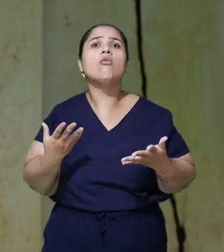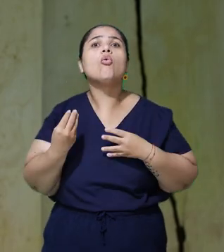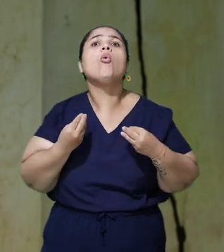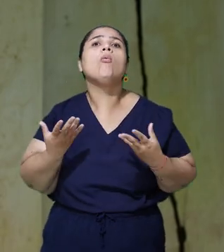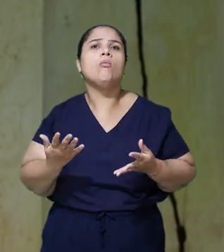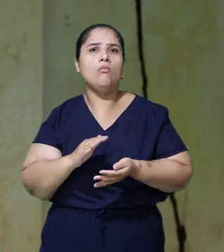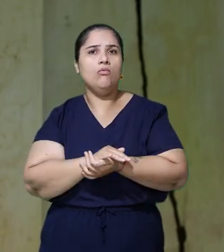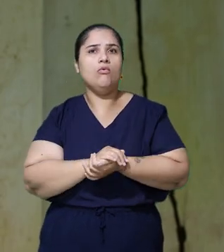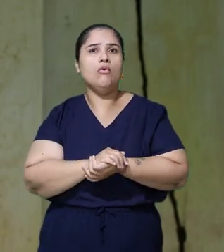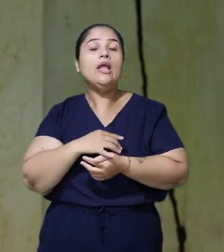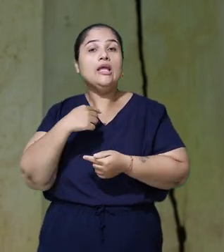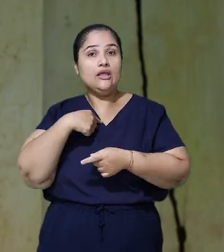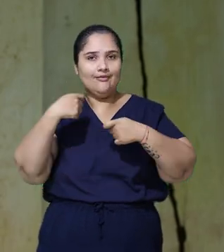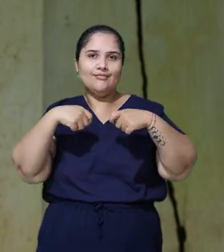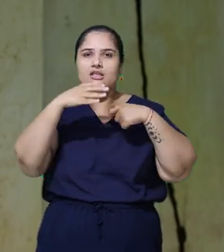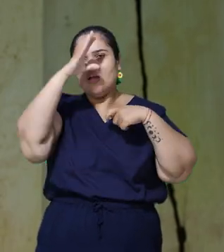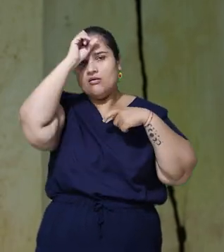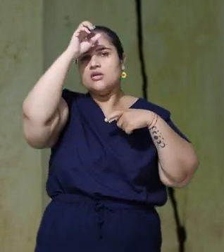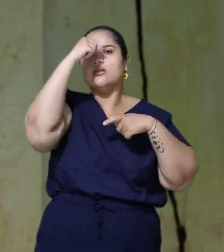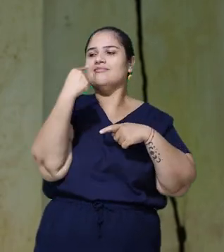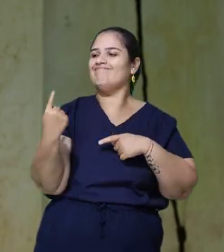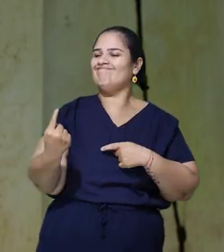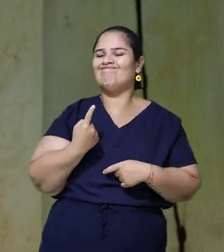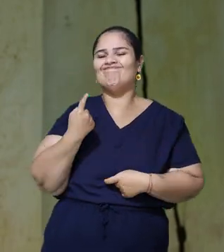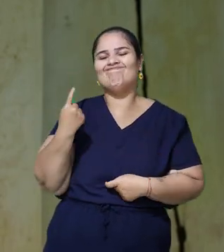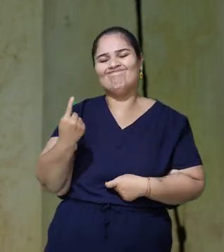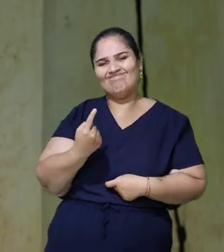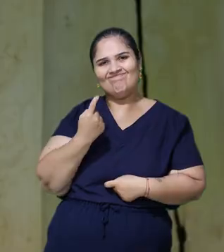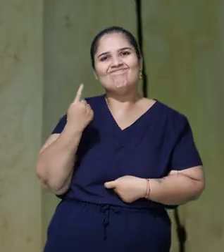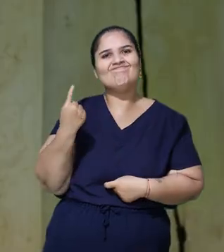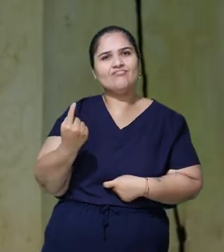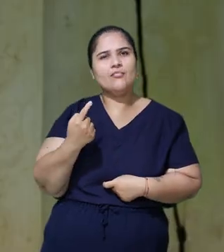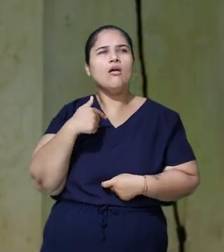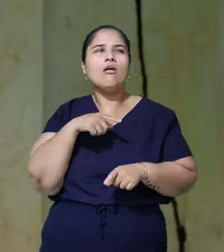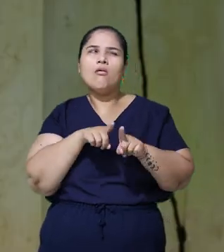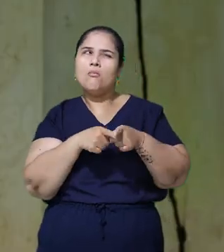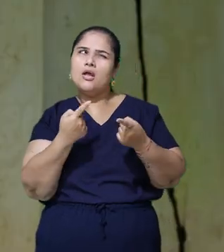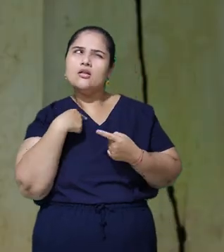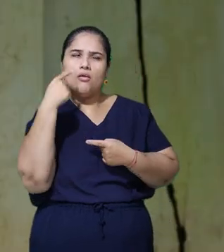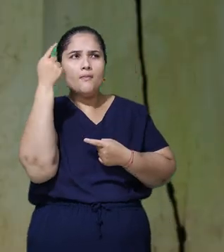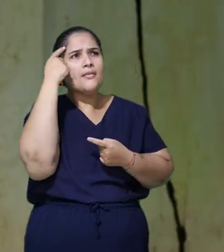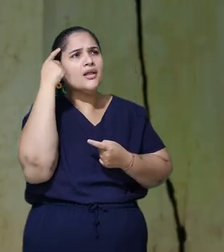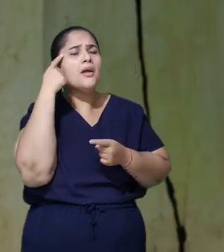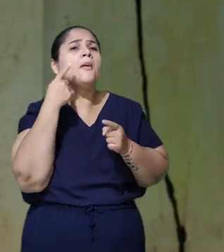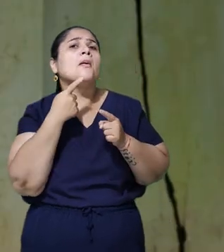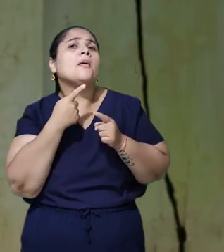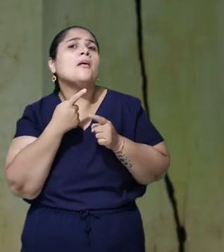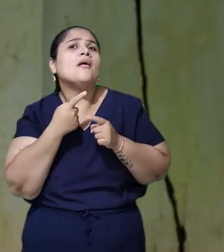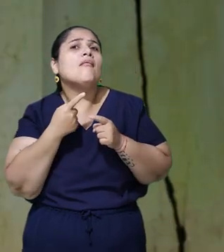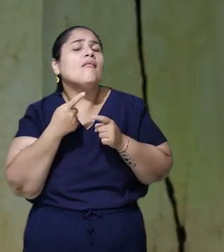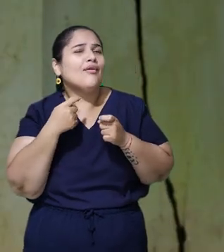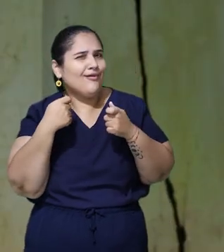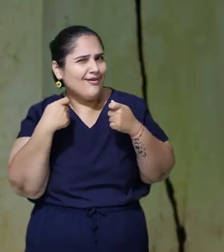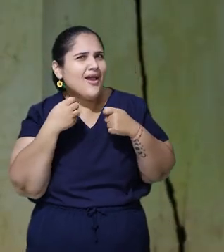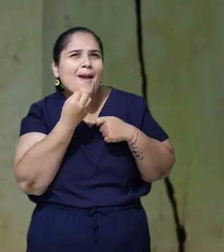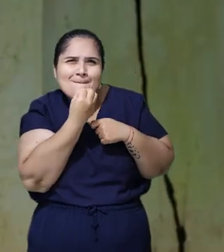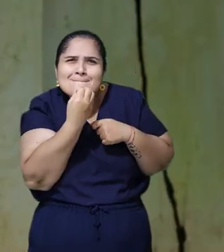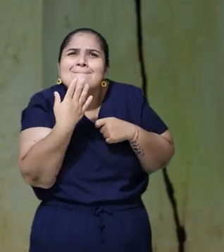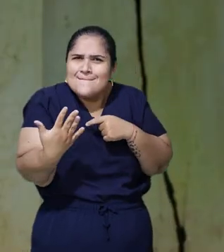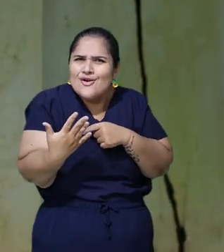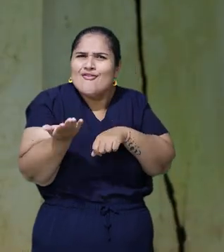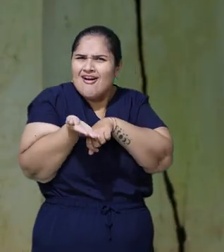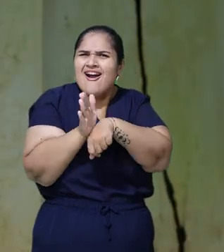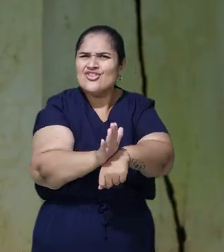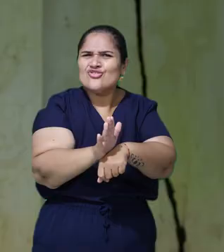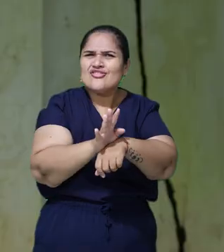que aprender isso sozinha, mas eu pensei, né, por que não ajudar as dezenas de